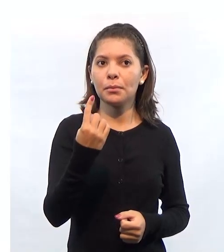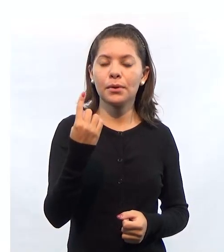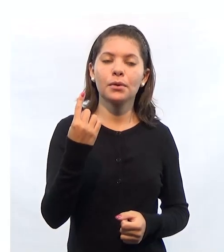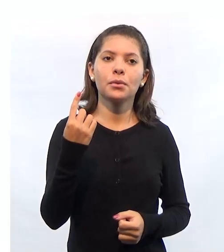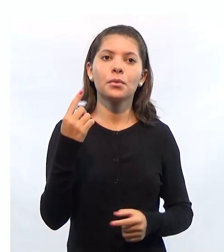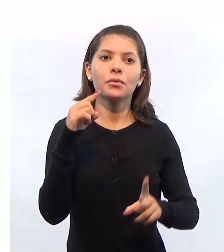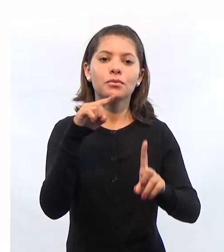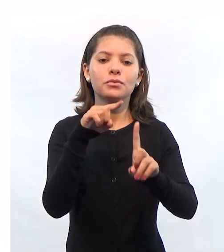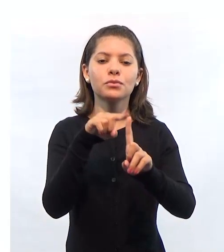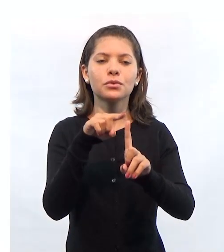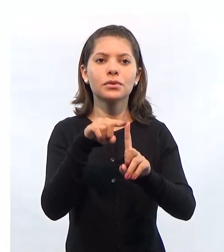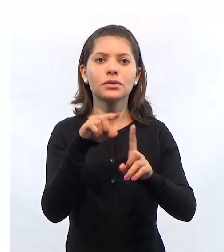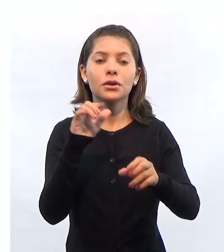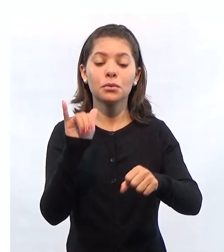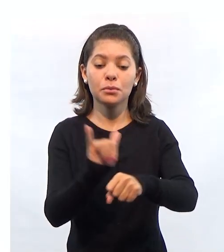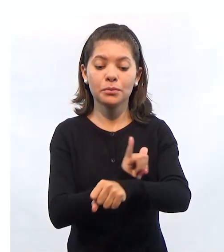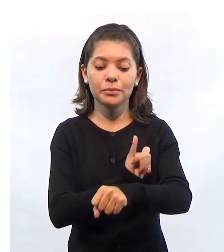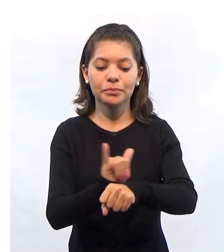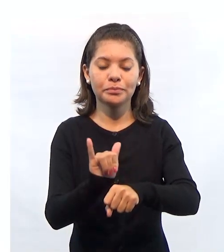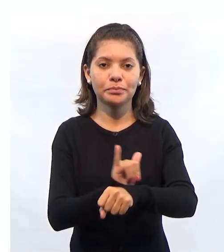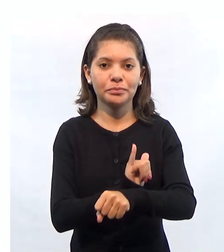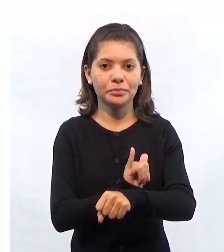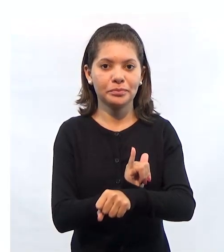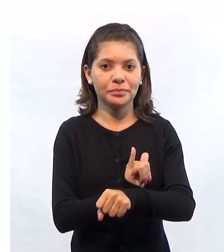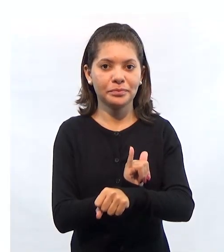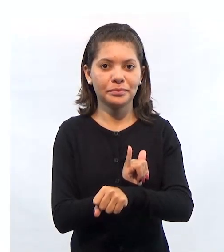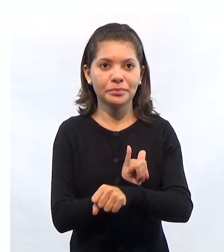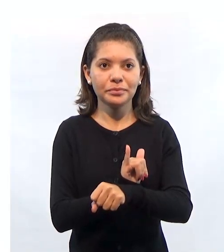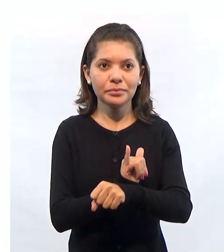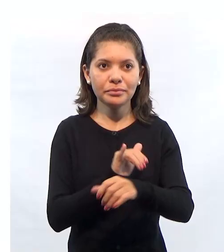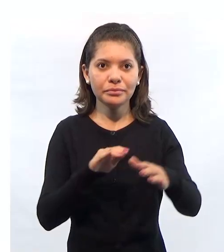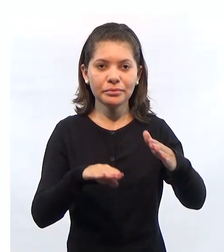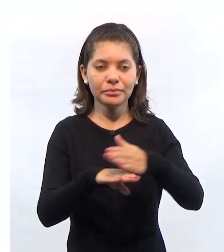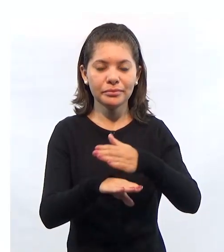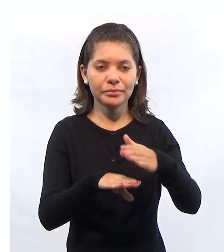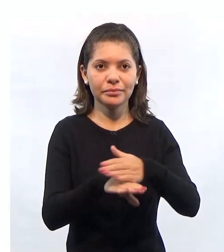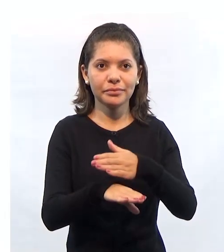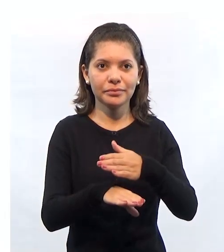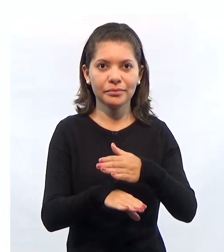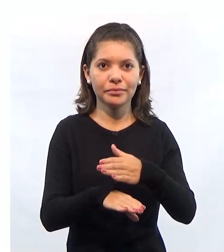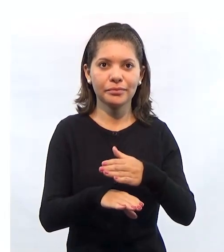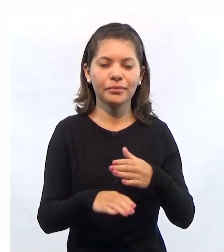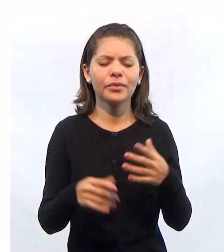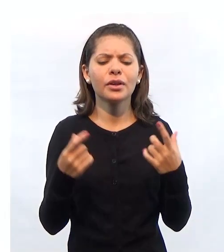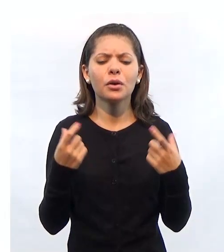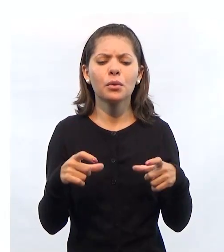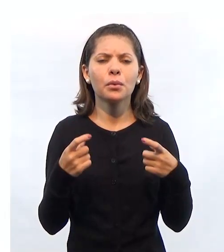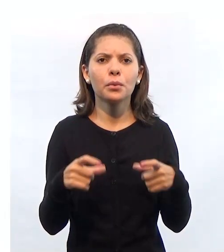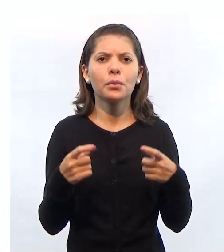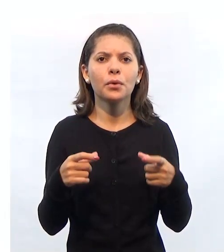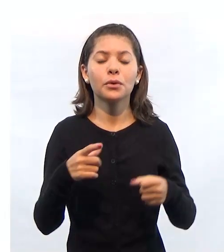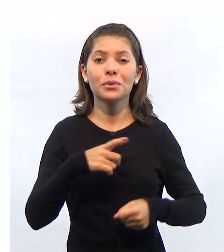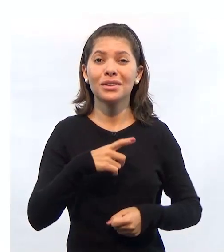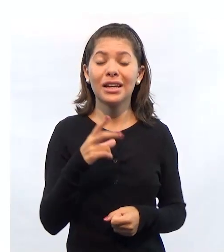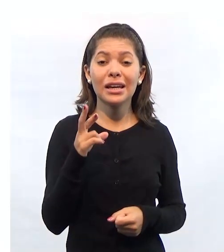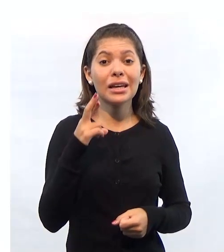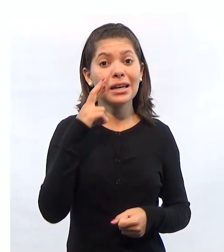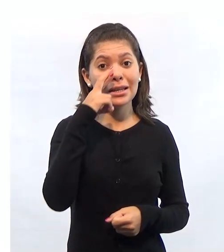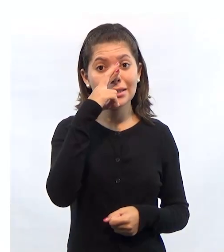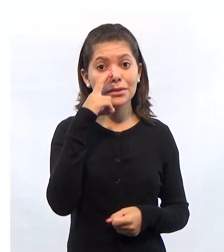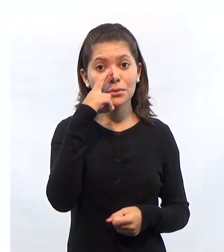função estratégica. Função estratégica do estoque. Ocorre quando existe algum